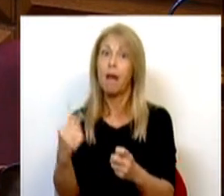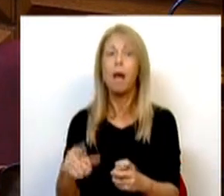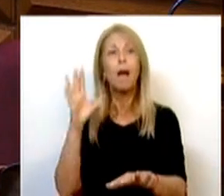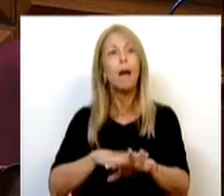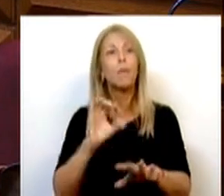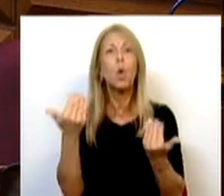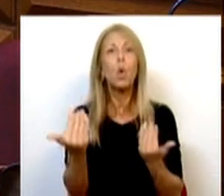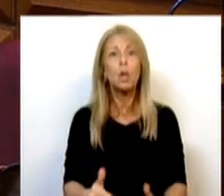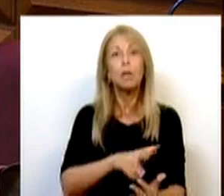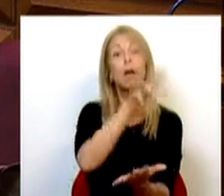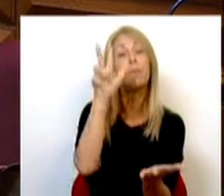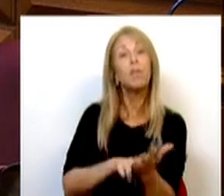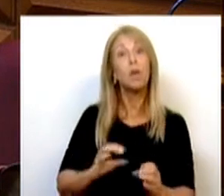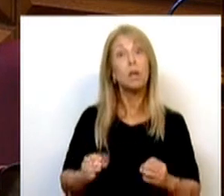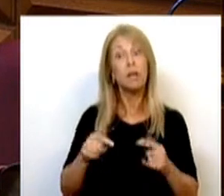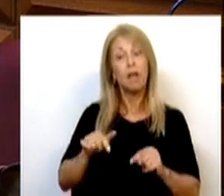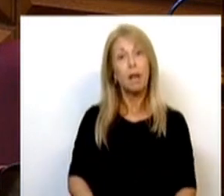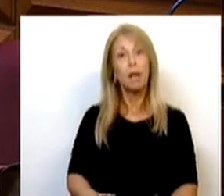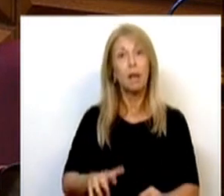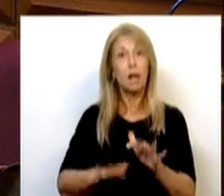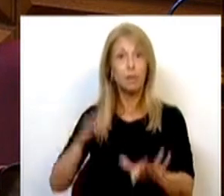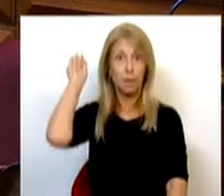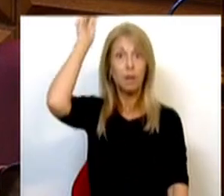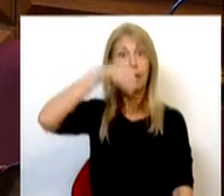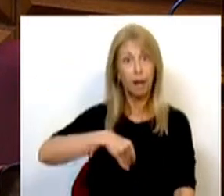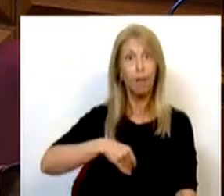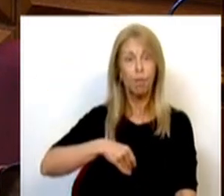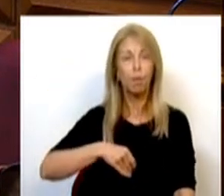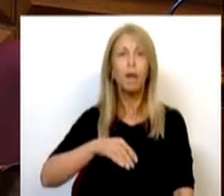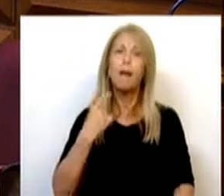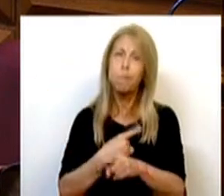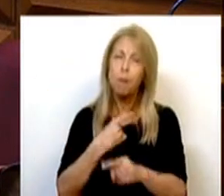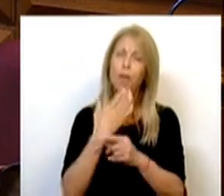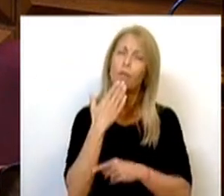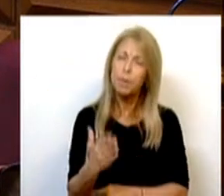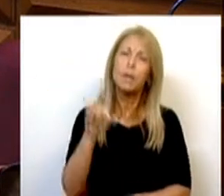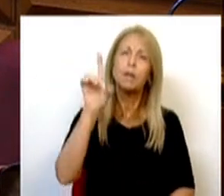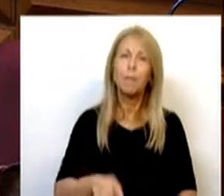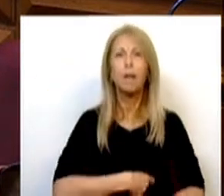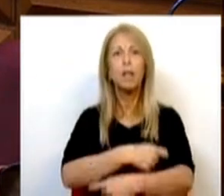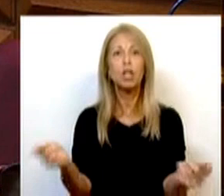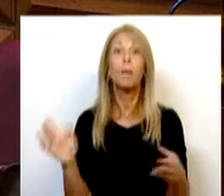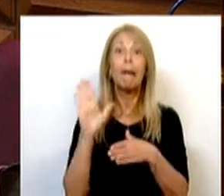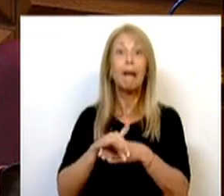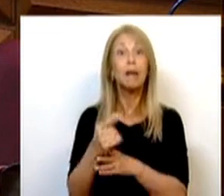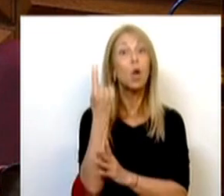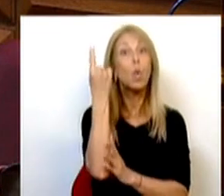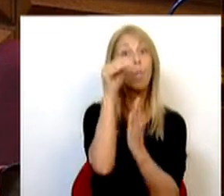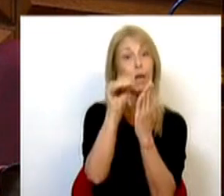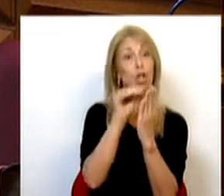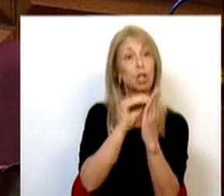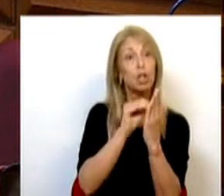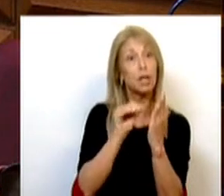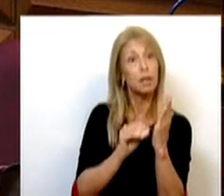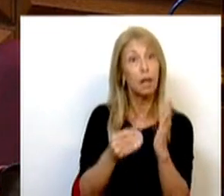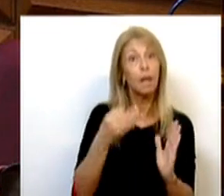condicionamento da aprovação desta iniciativa aqui na Assembleia da República. E ainda vou pedir que seja distribuída uma carta que foi escrita